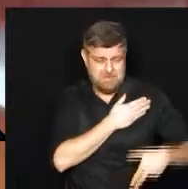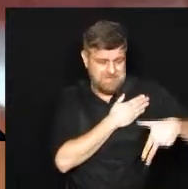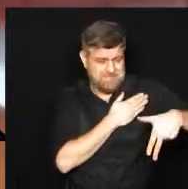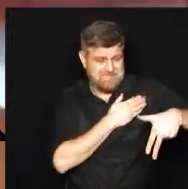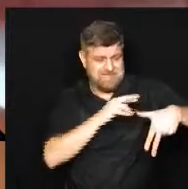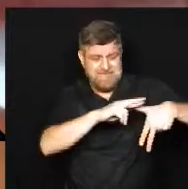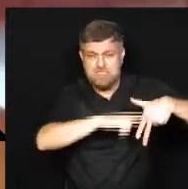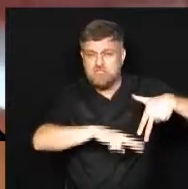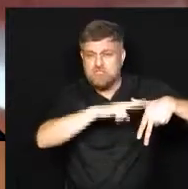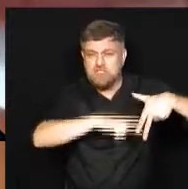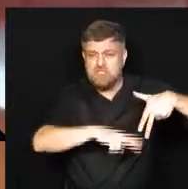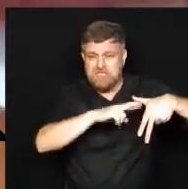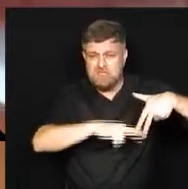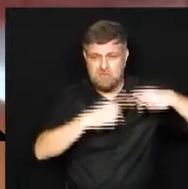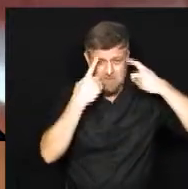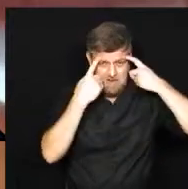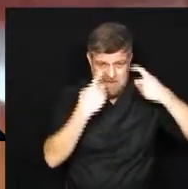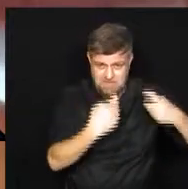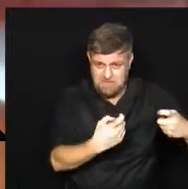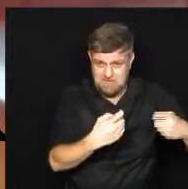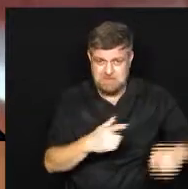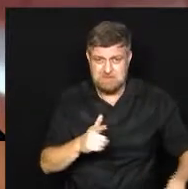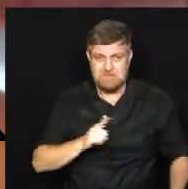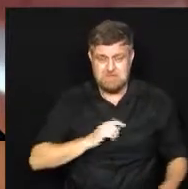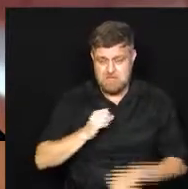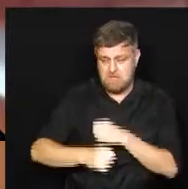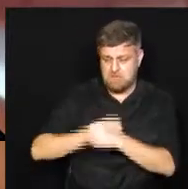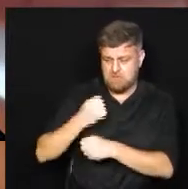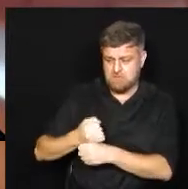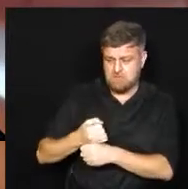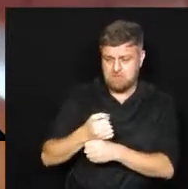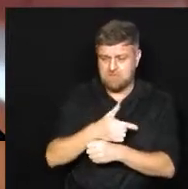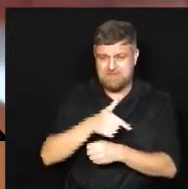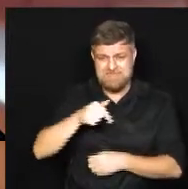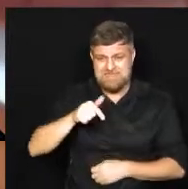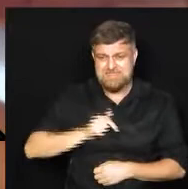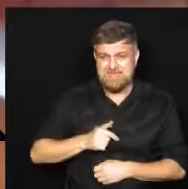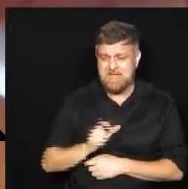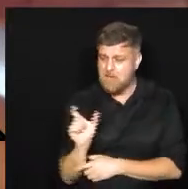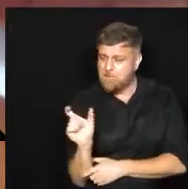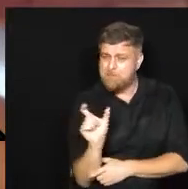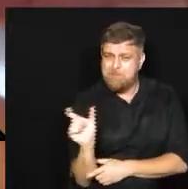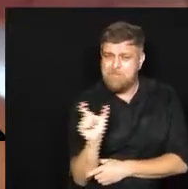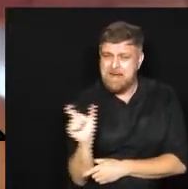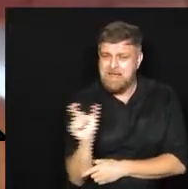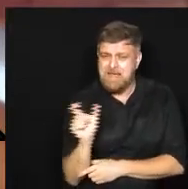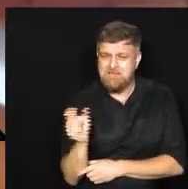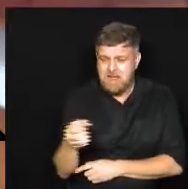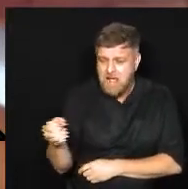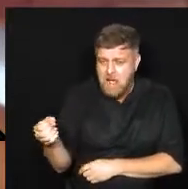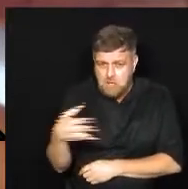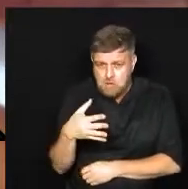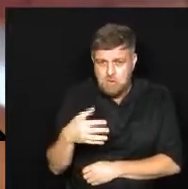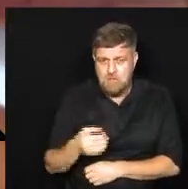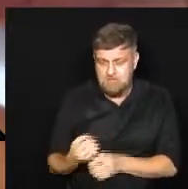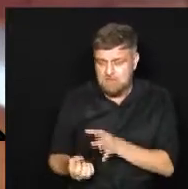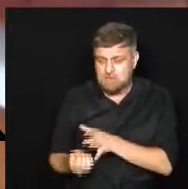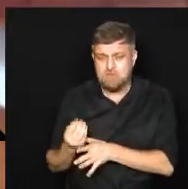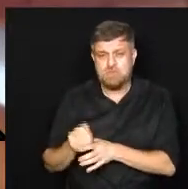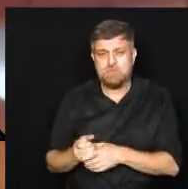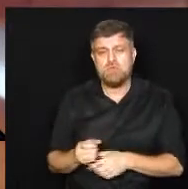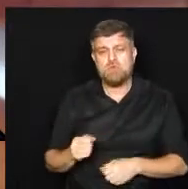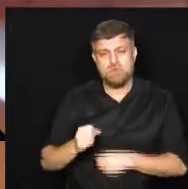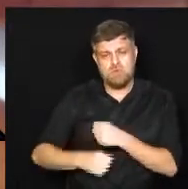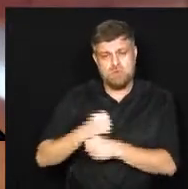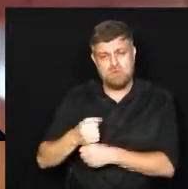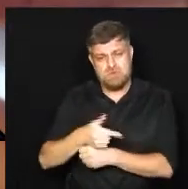gênero, é uma tipificação que, na ocasião, em 2017, era muito recente. Essa tipificação é de 2015. E essa não era uma